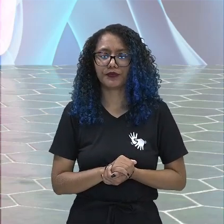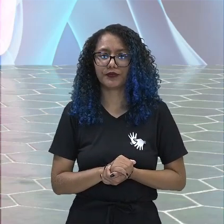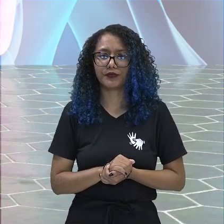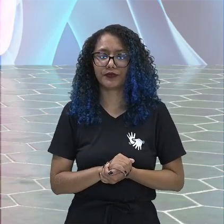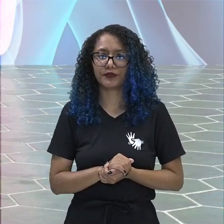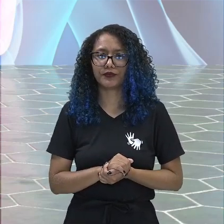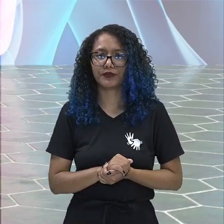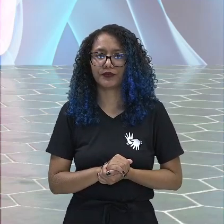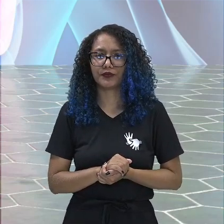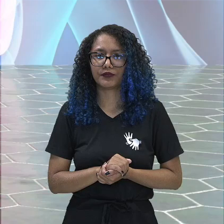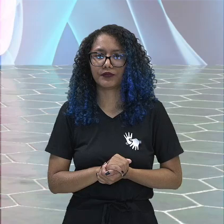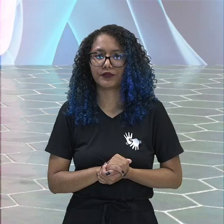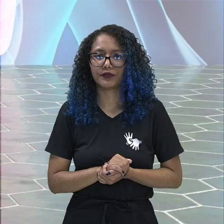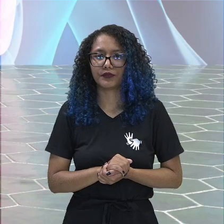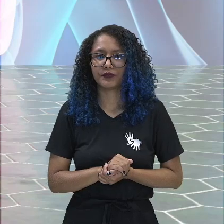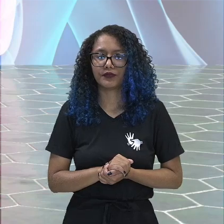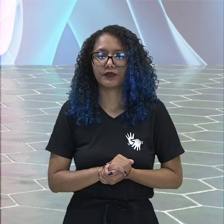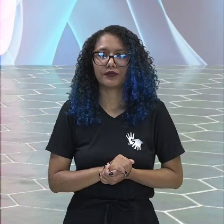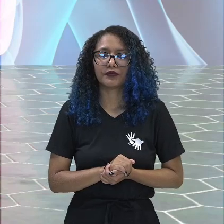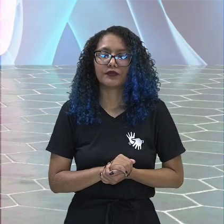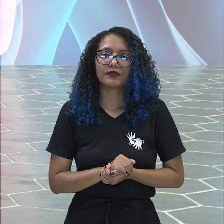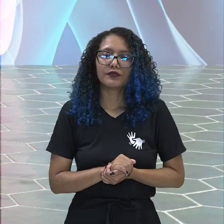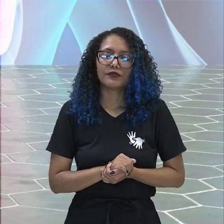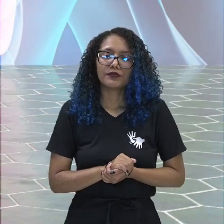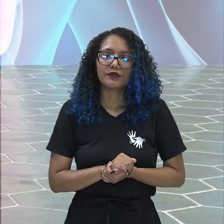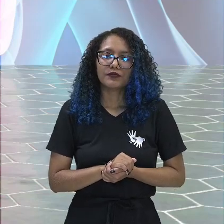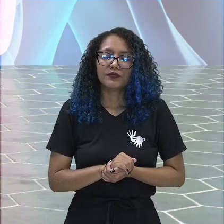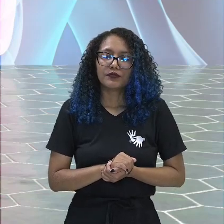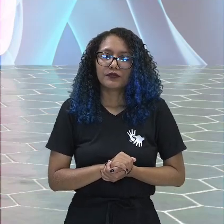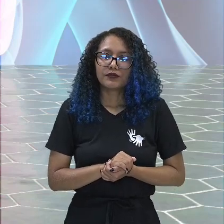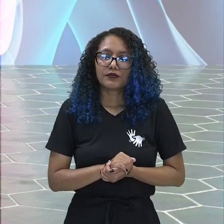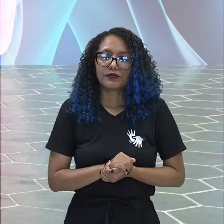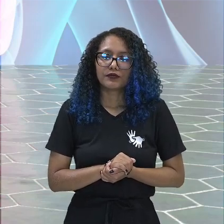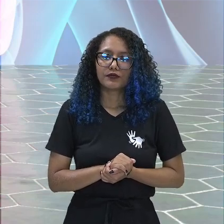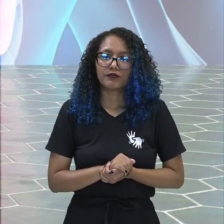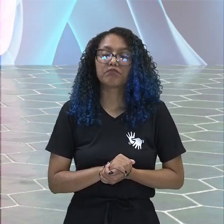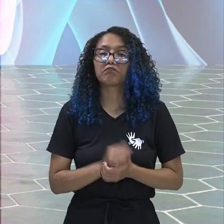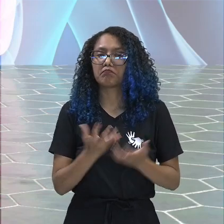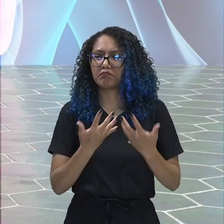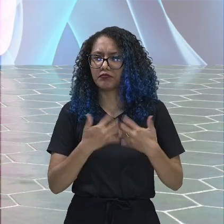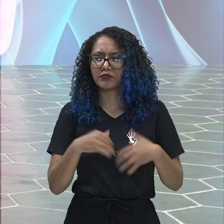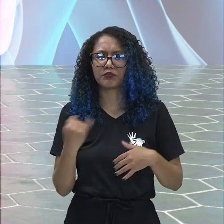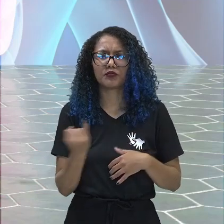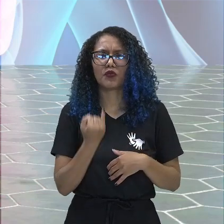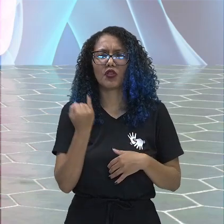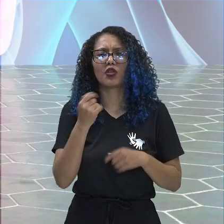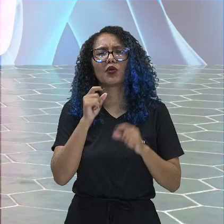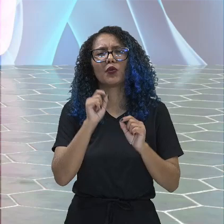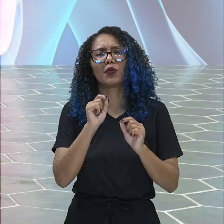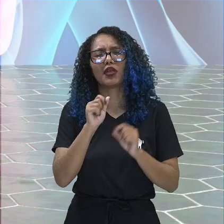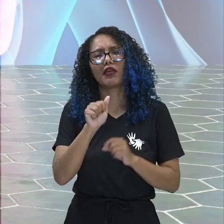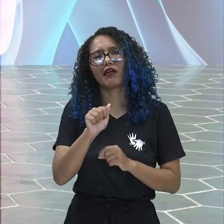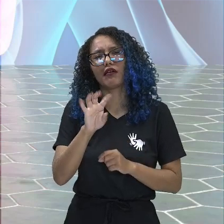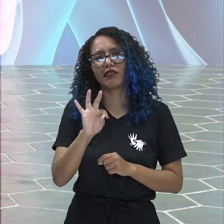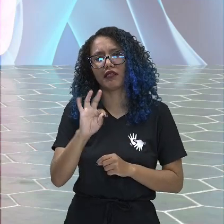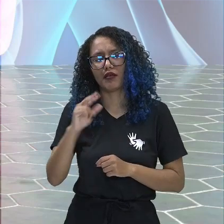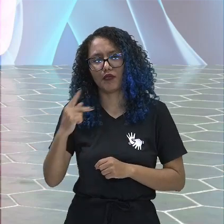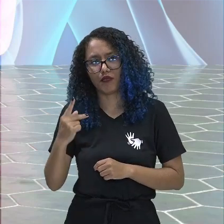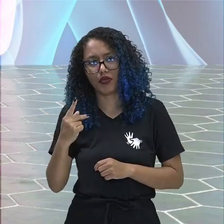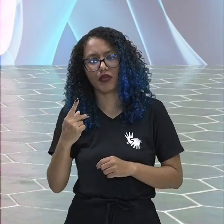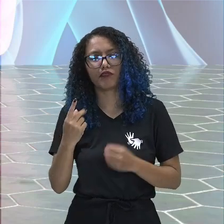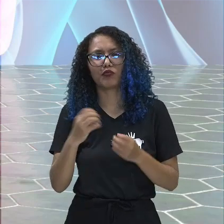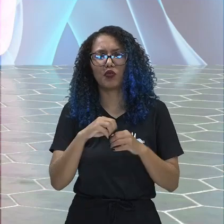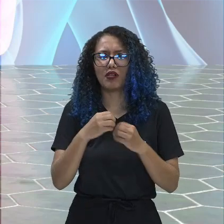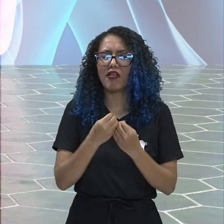também de uma série de funções importantes, que é o ATP, substâncias,